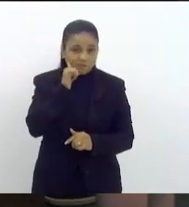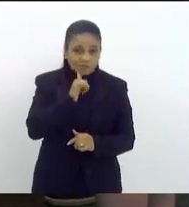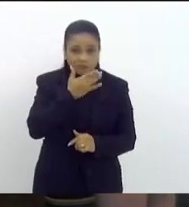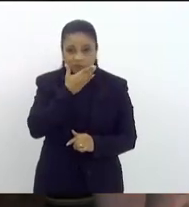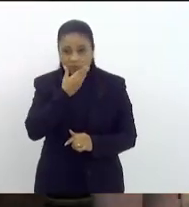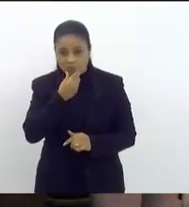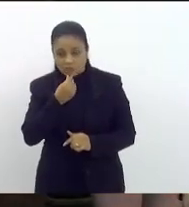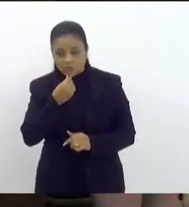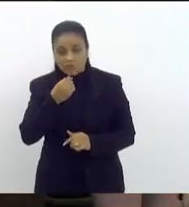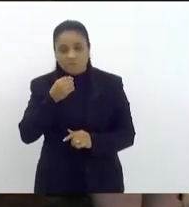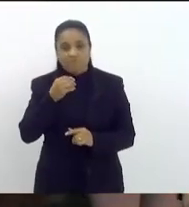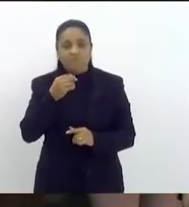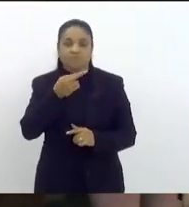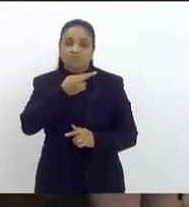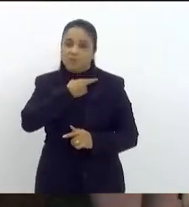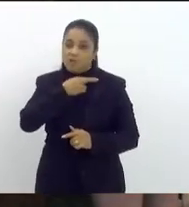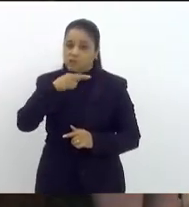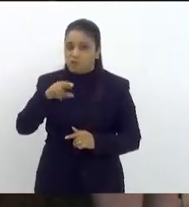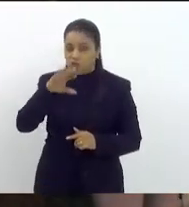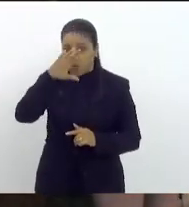africana espero